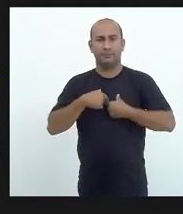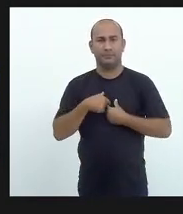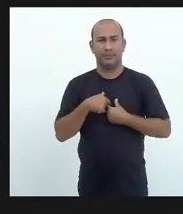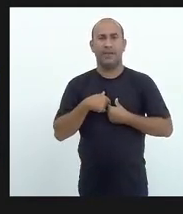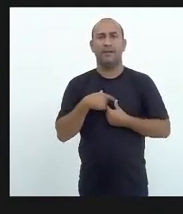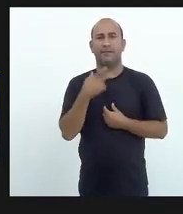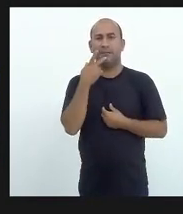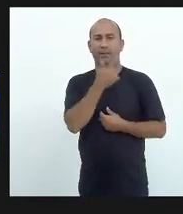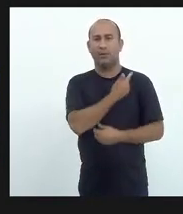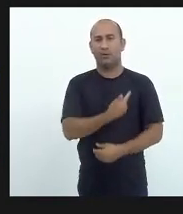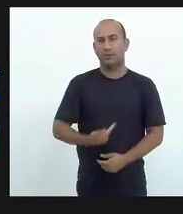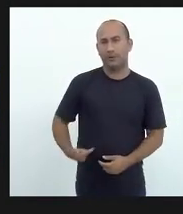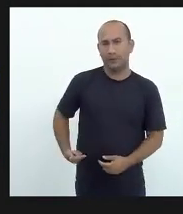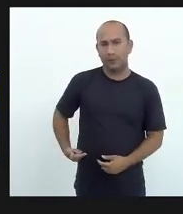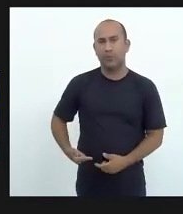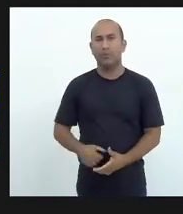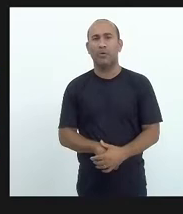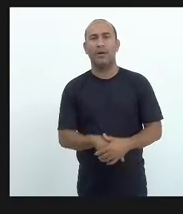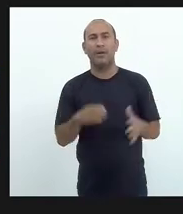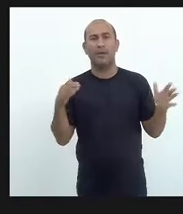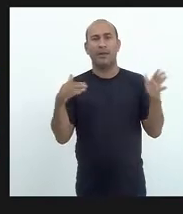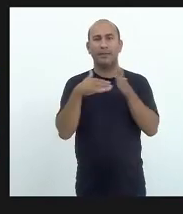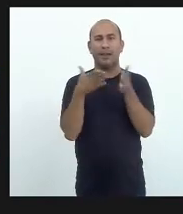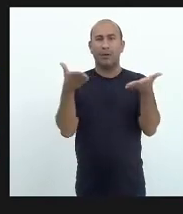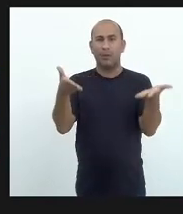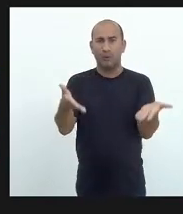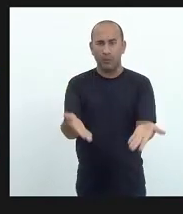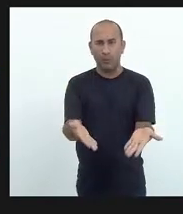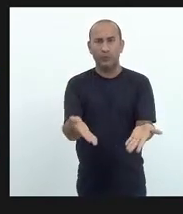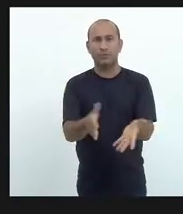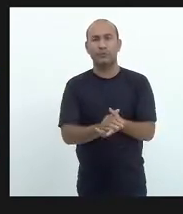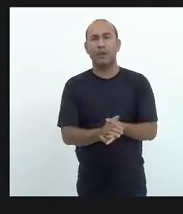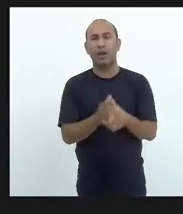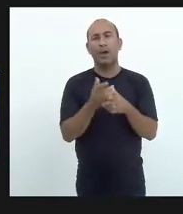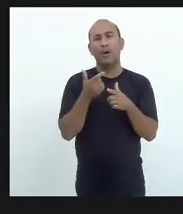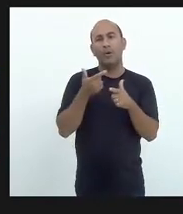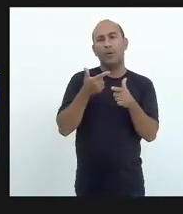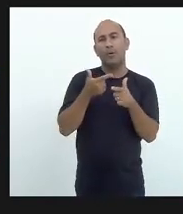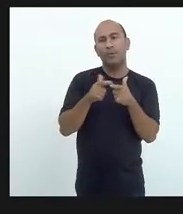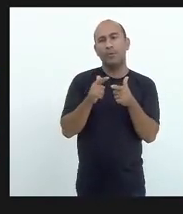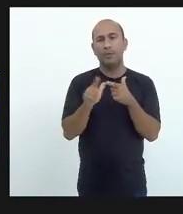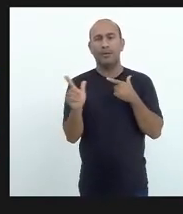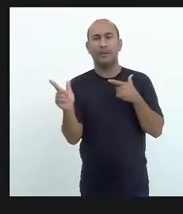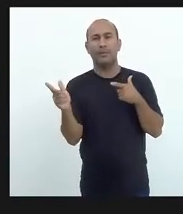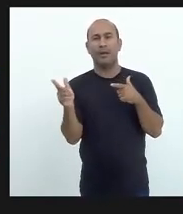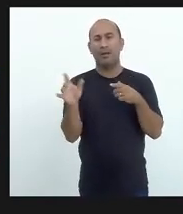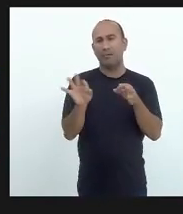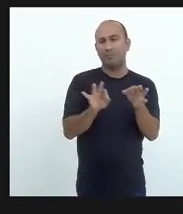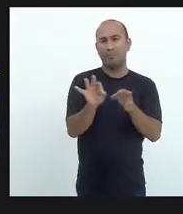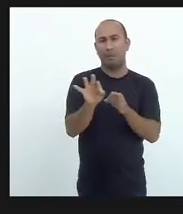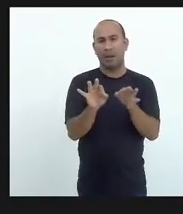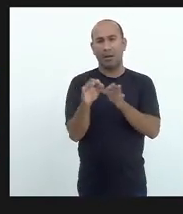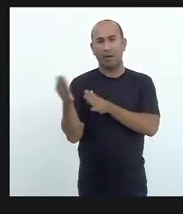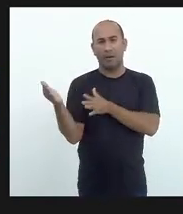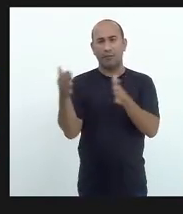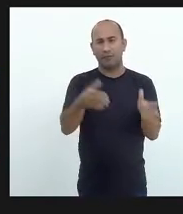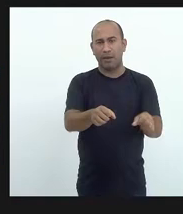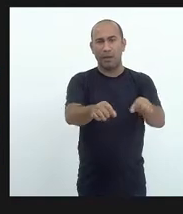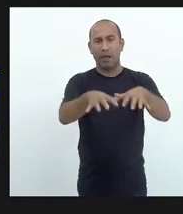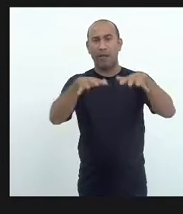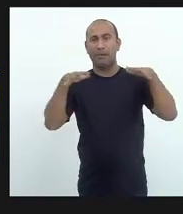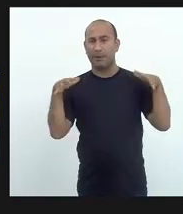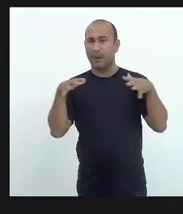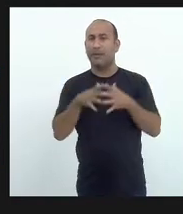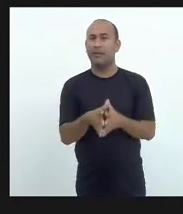governador Taberna. E até hoje, esse projeto de resolução não veio a plenário. Nesse sentido, senhor